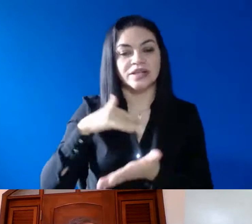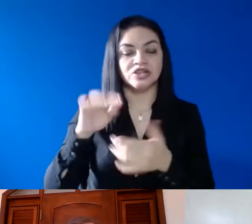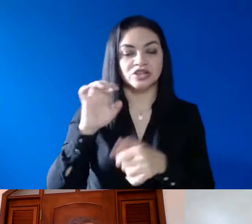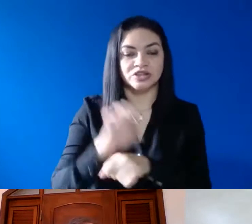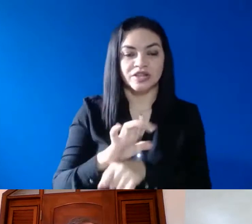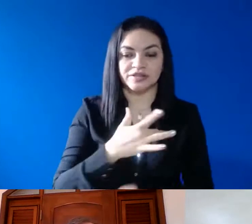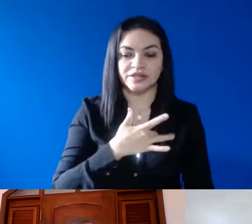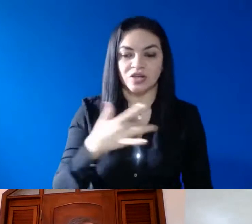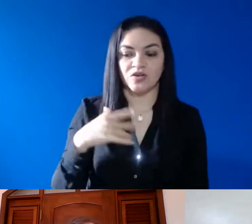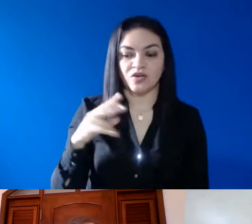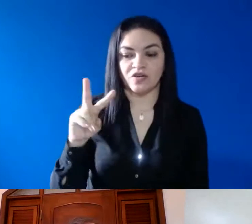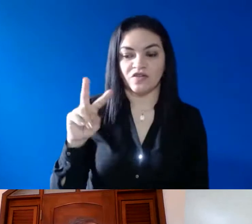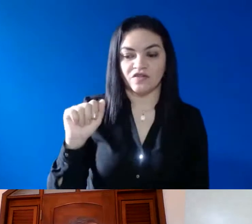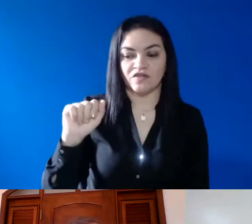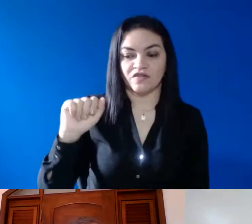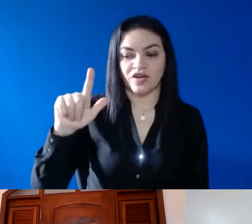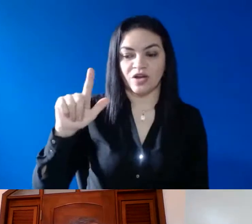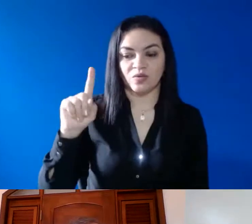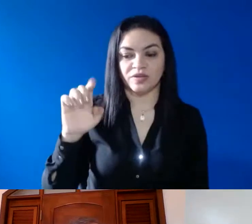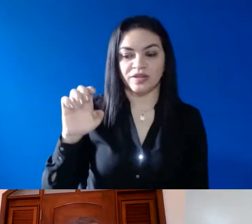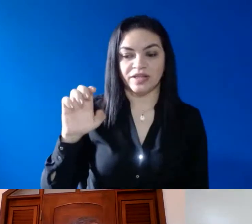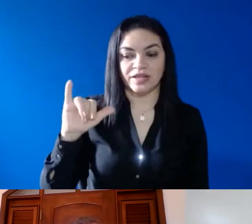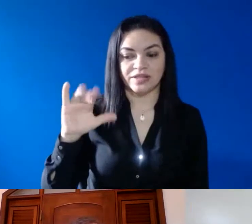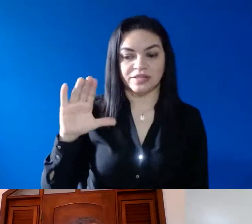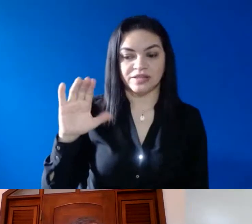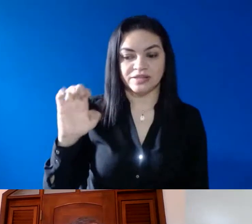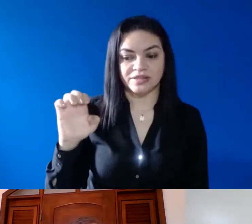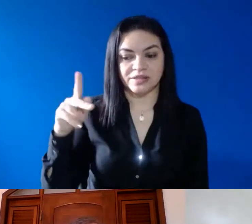senhora Valdeís Pereira.